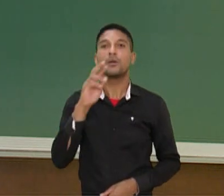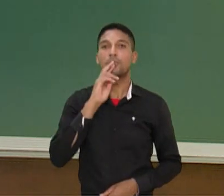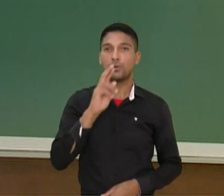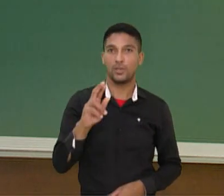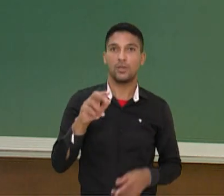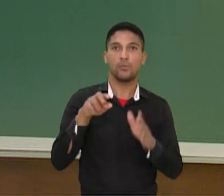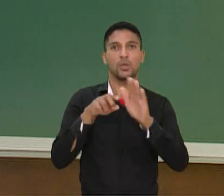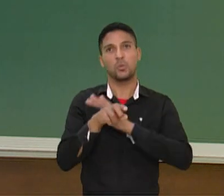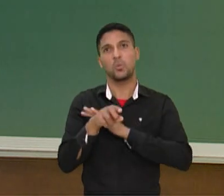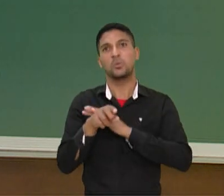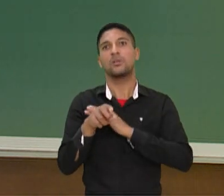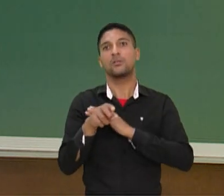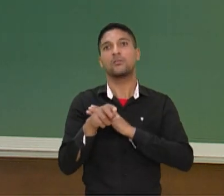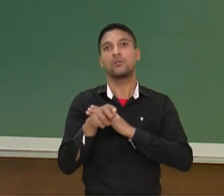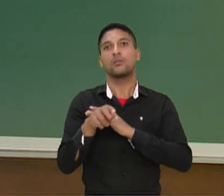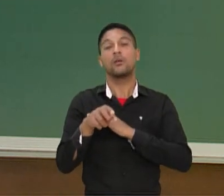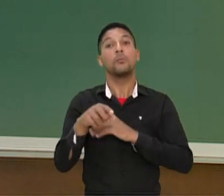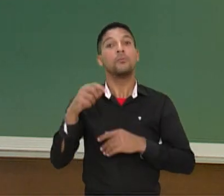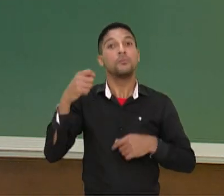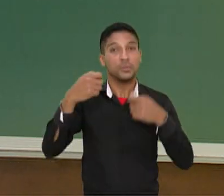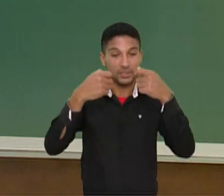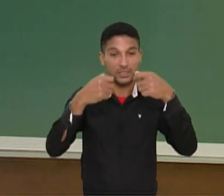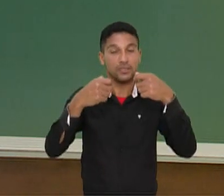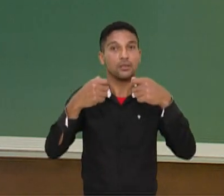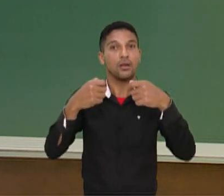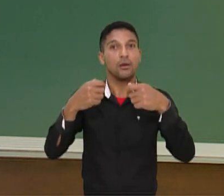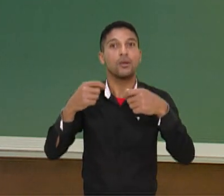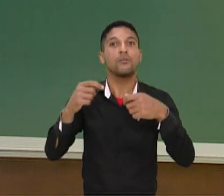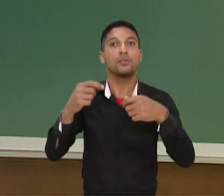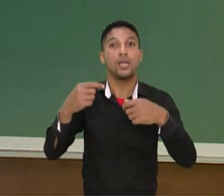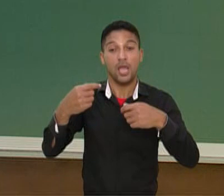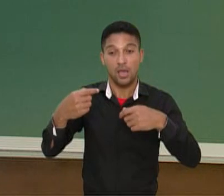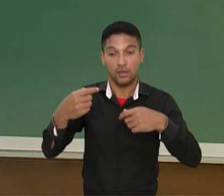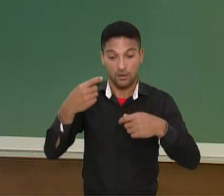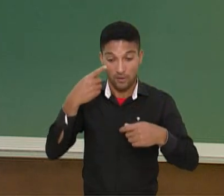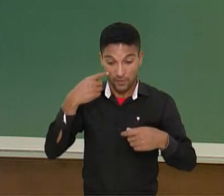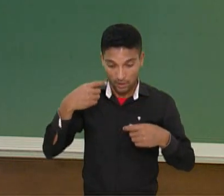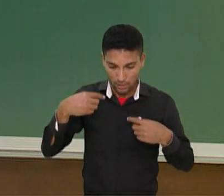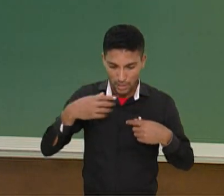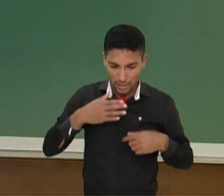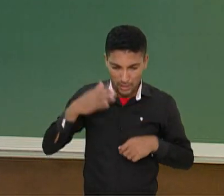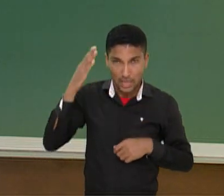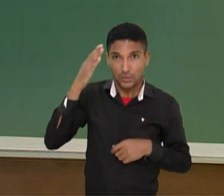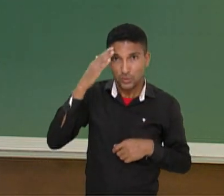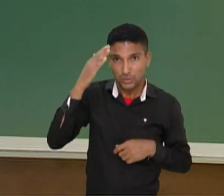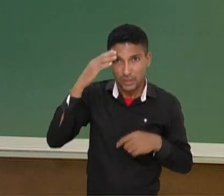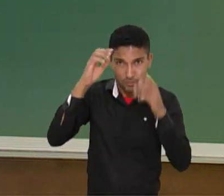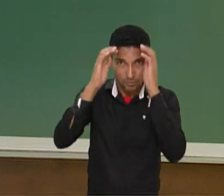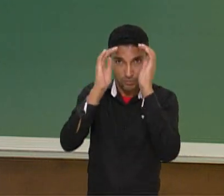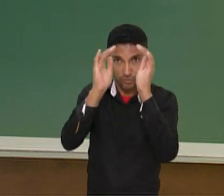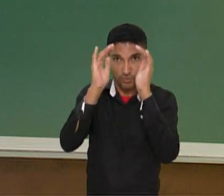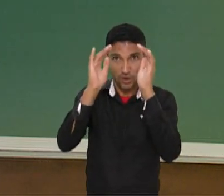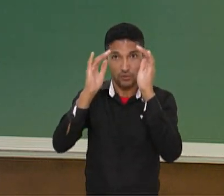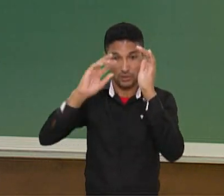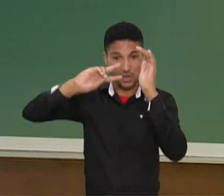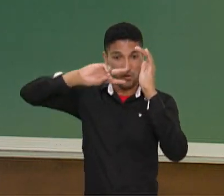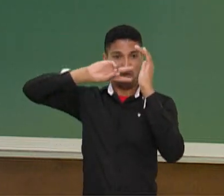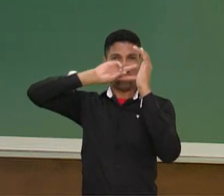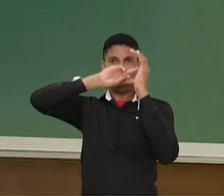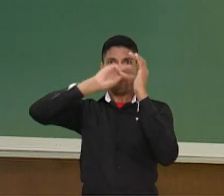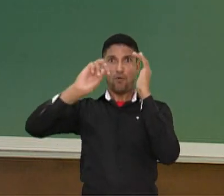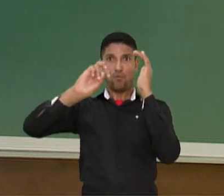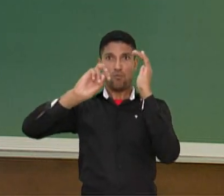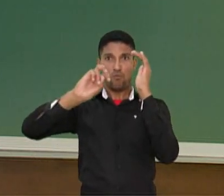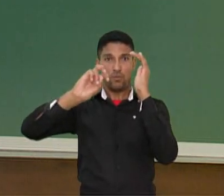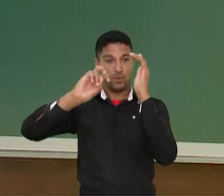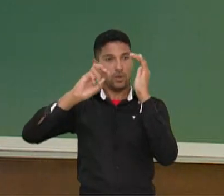de ciências, história, parta daquilo que você sabe e vá devagarzinho com o teu pensamento construindo até você